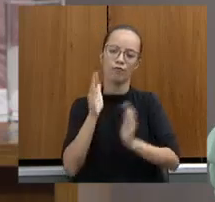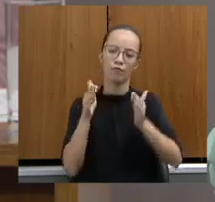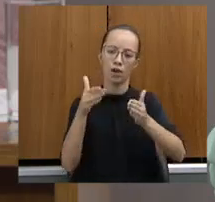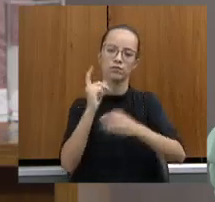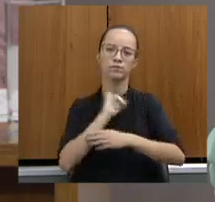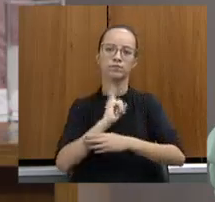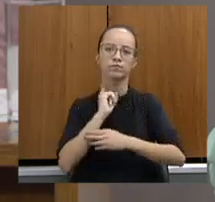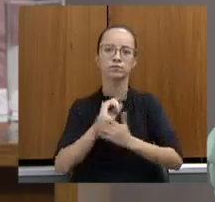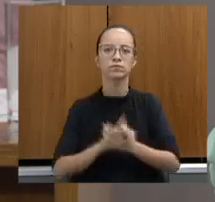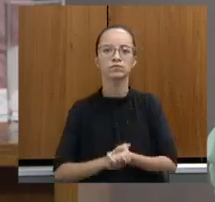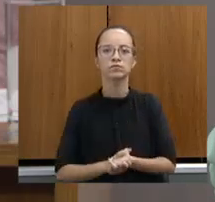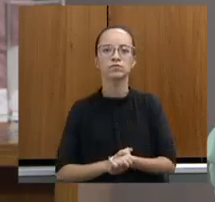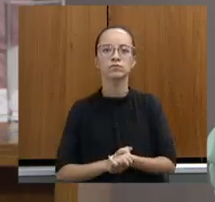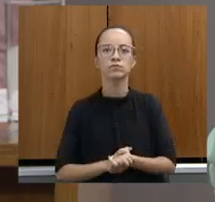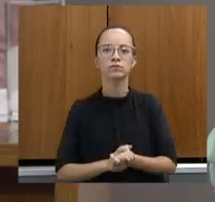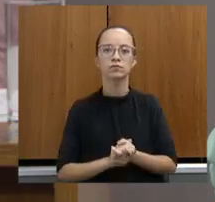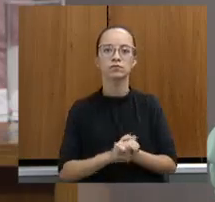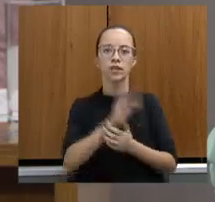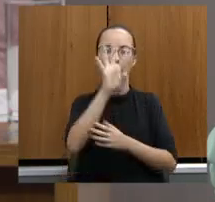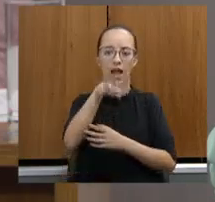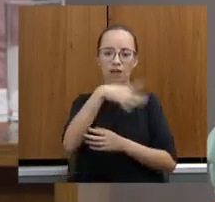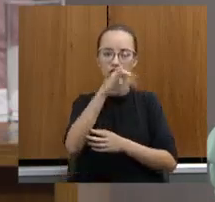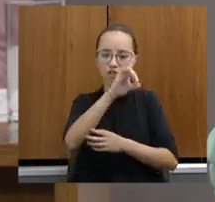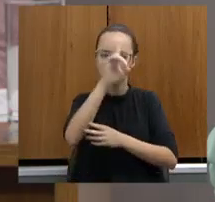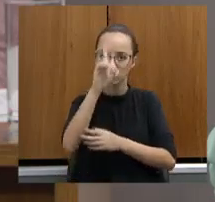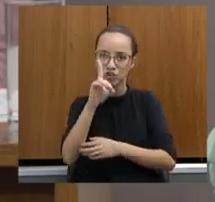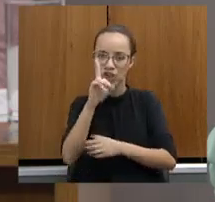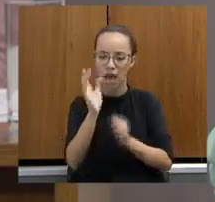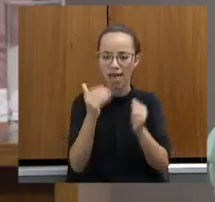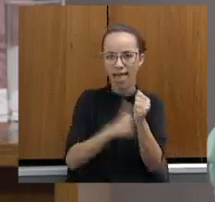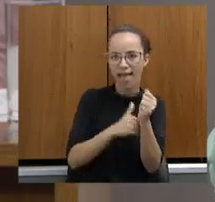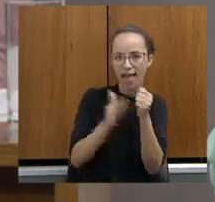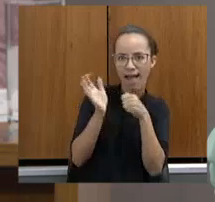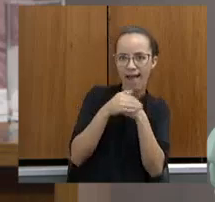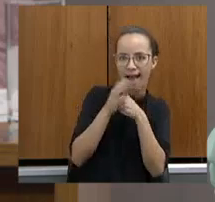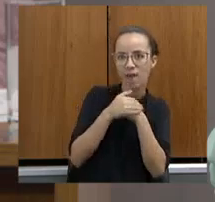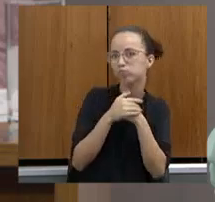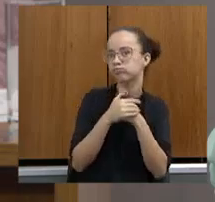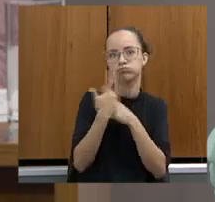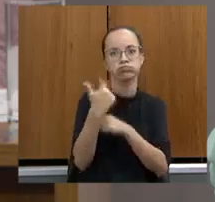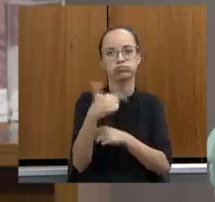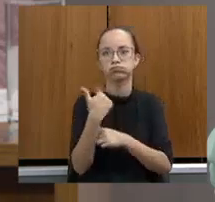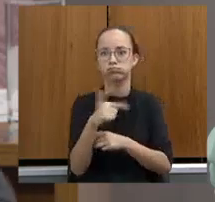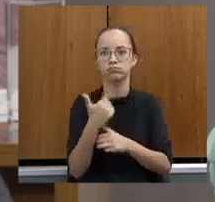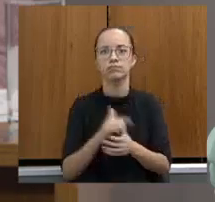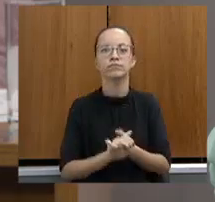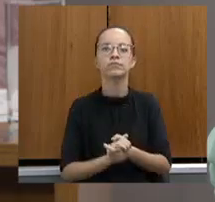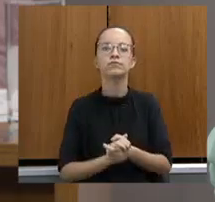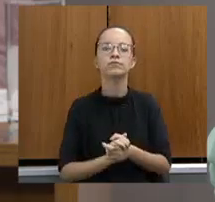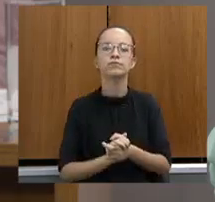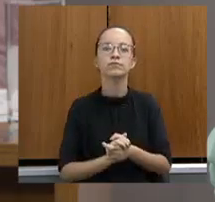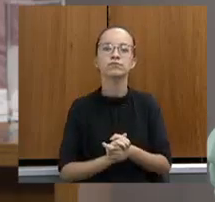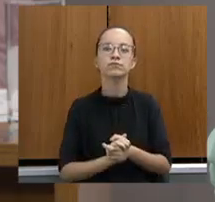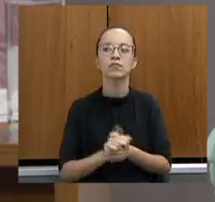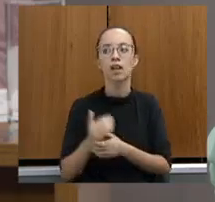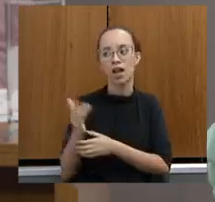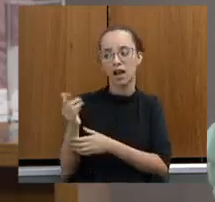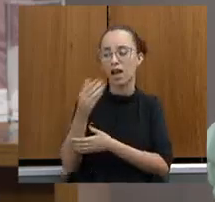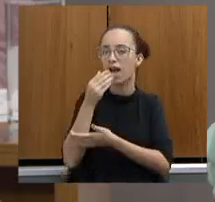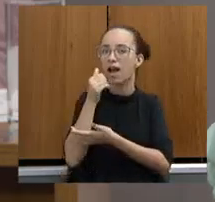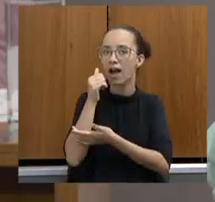não há a agenda oculta agenda Paralela no governo do estado secretária Luiza Barreto disse muito bem